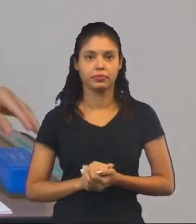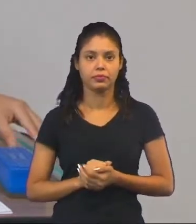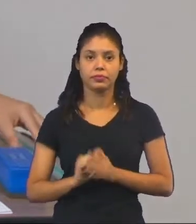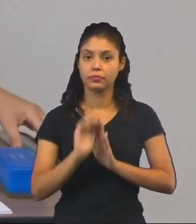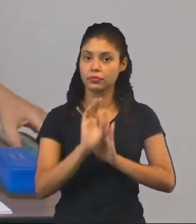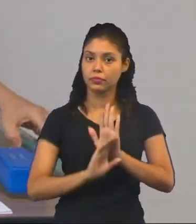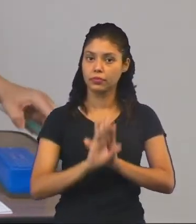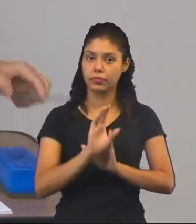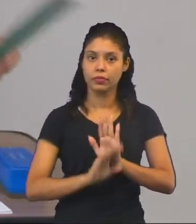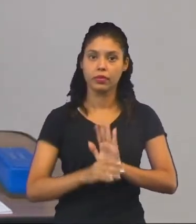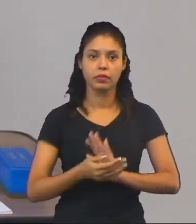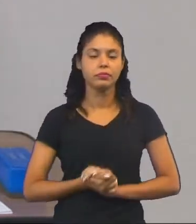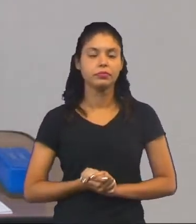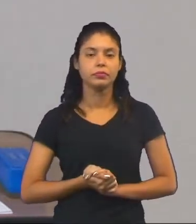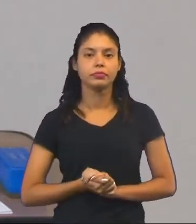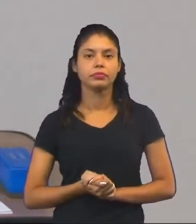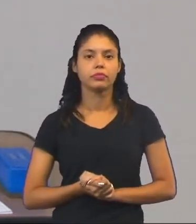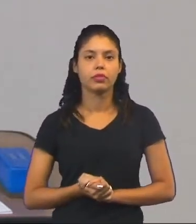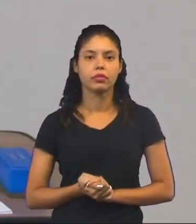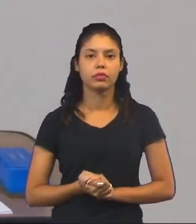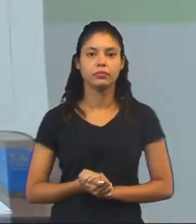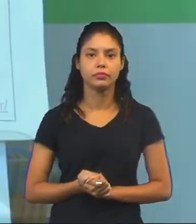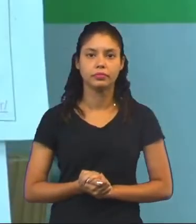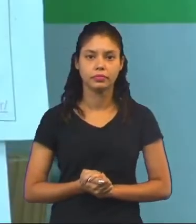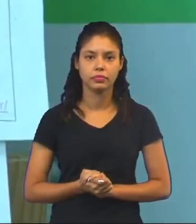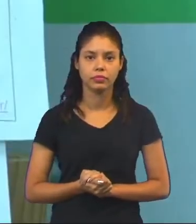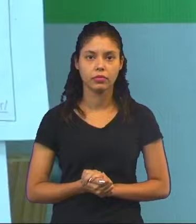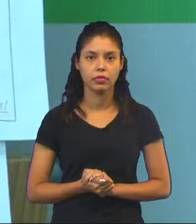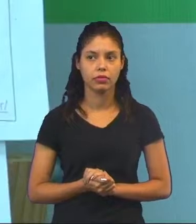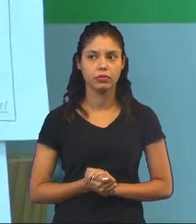conceito. Aqui comigo, ó.